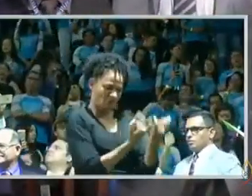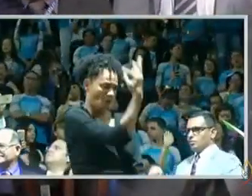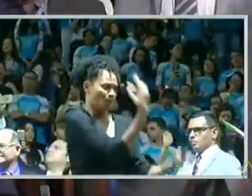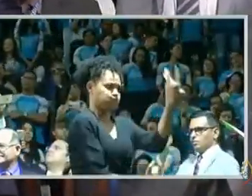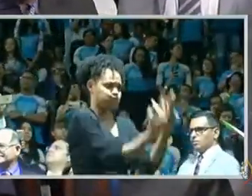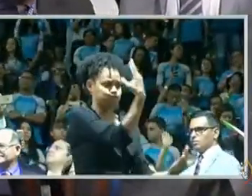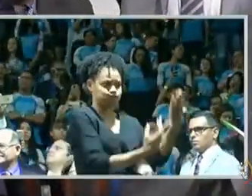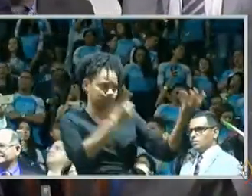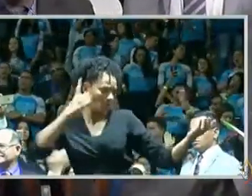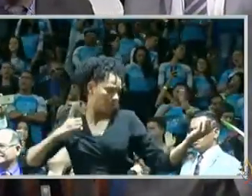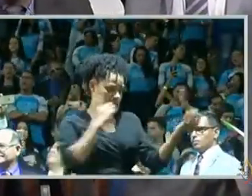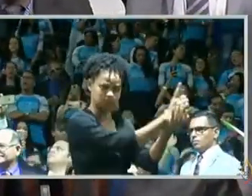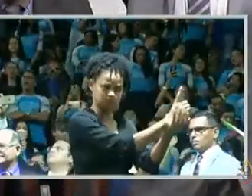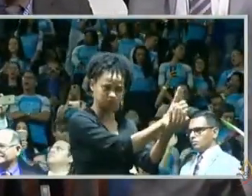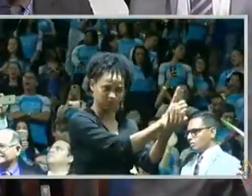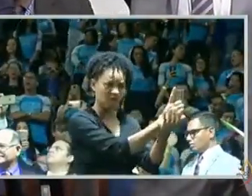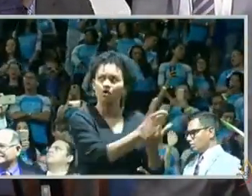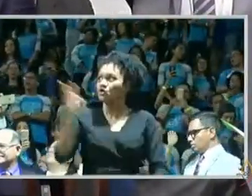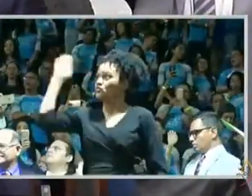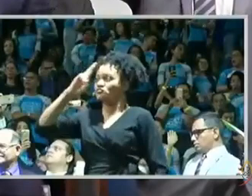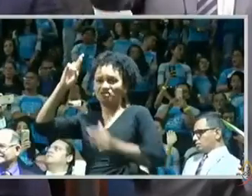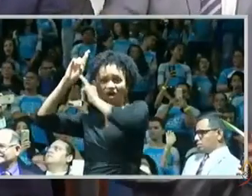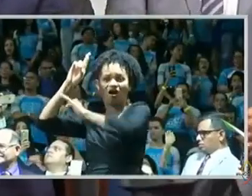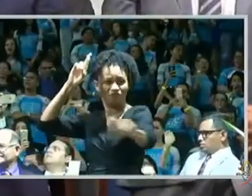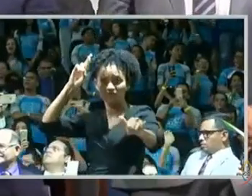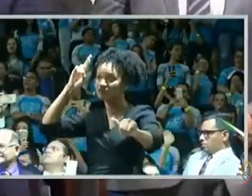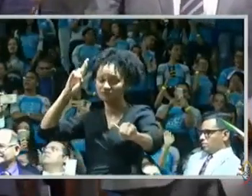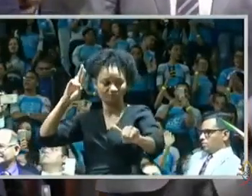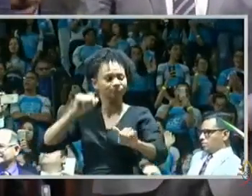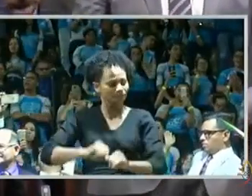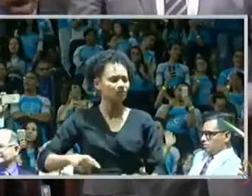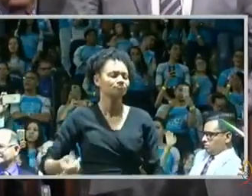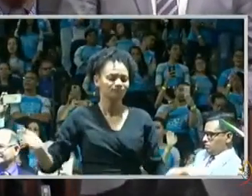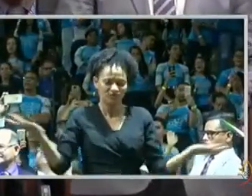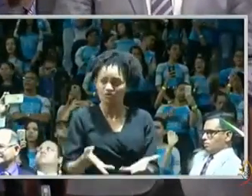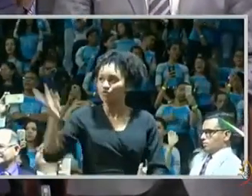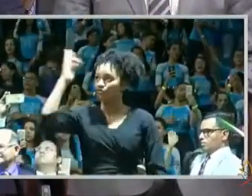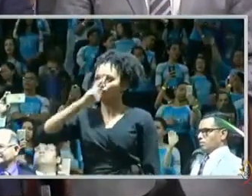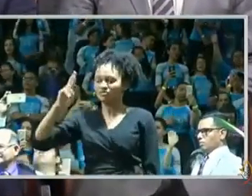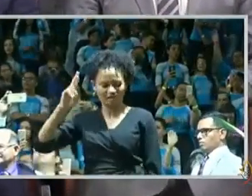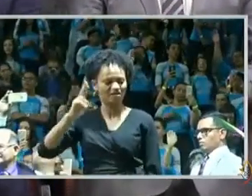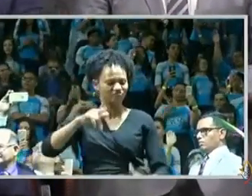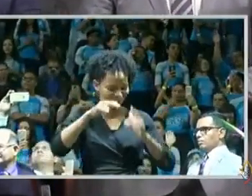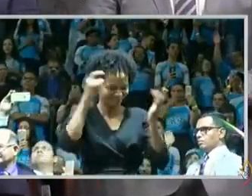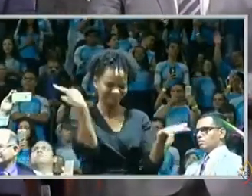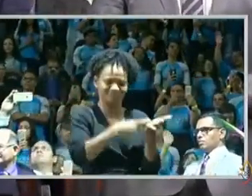de fogo ardente. Assim disse o rei, assim se fará.